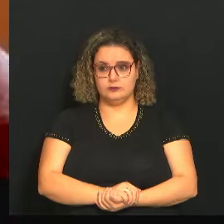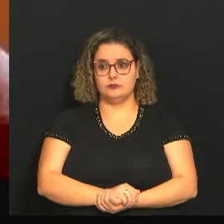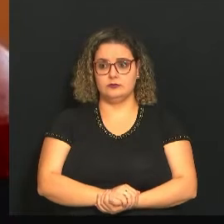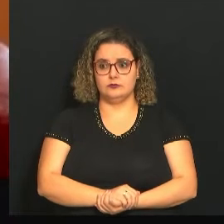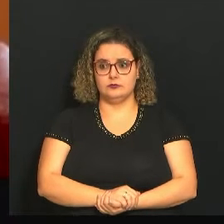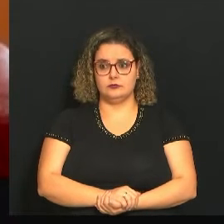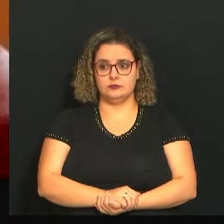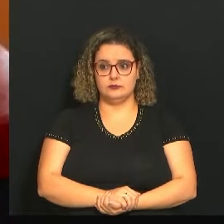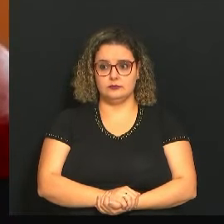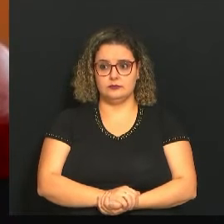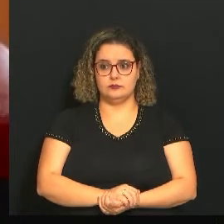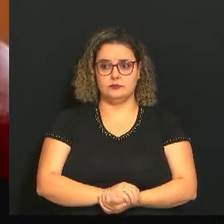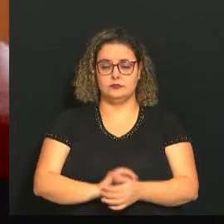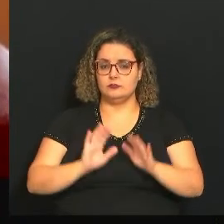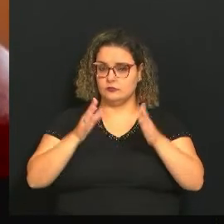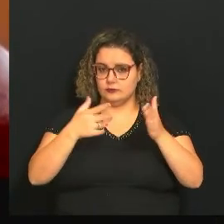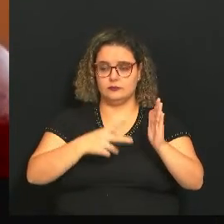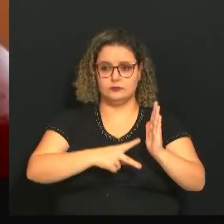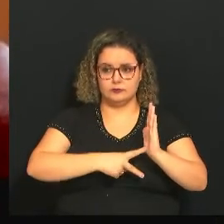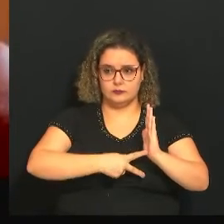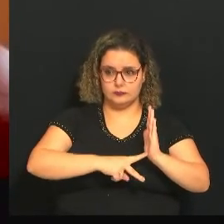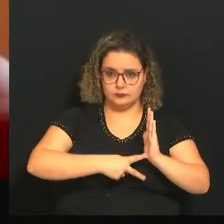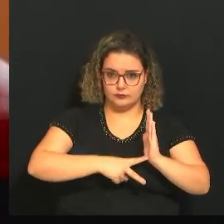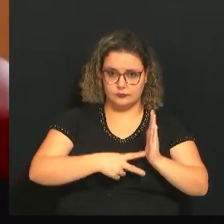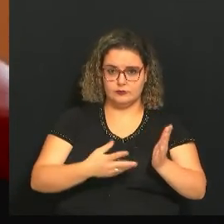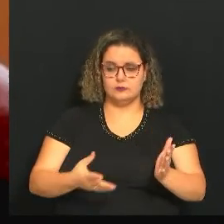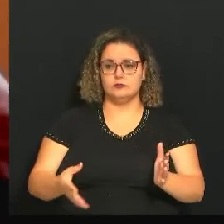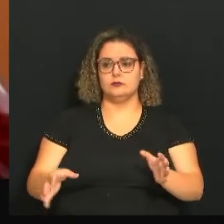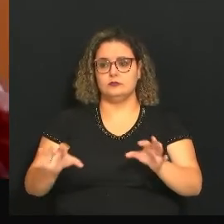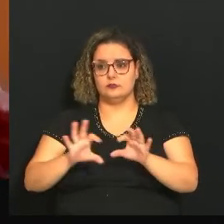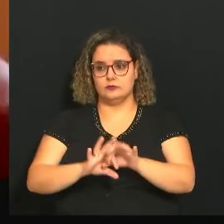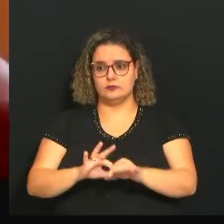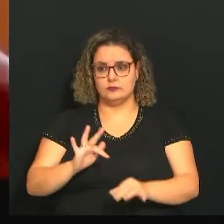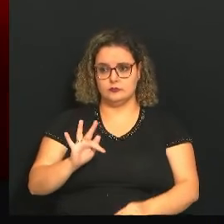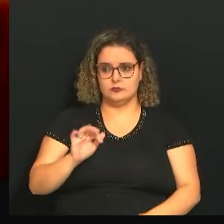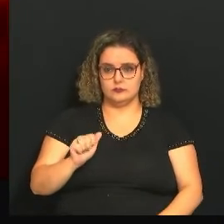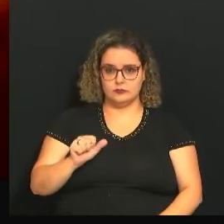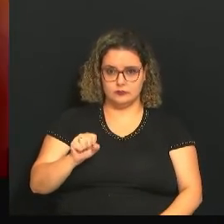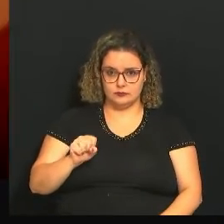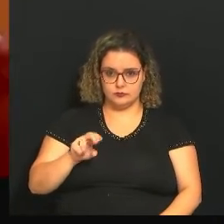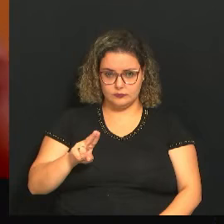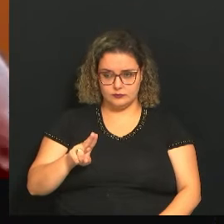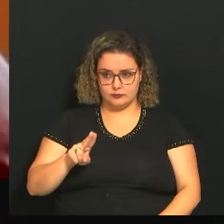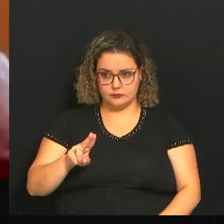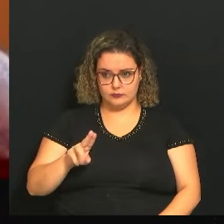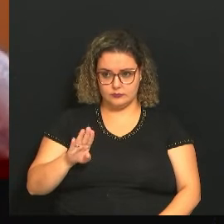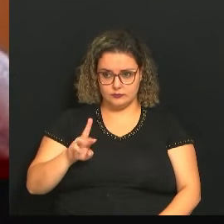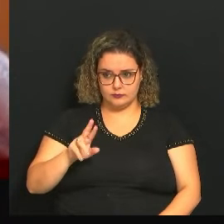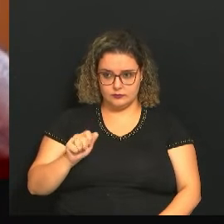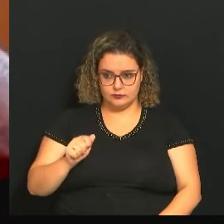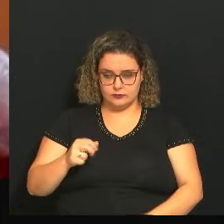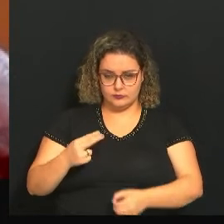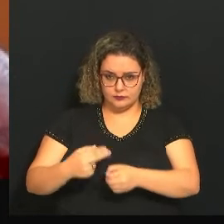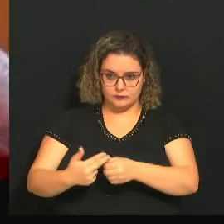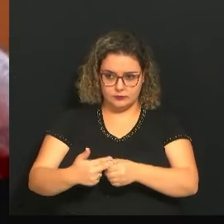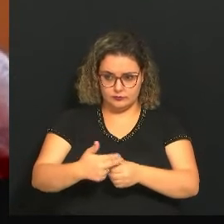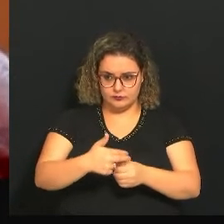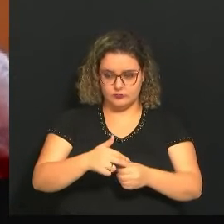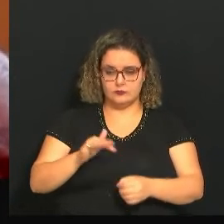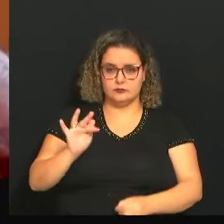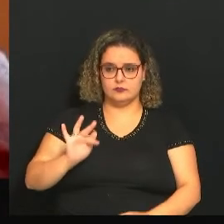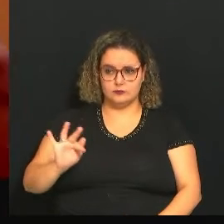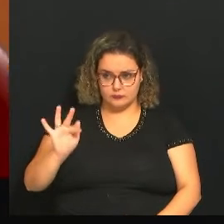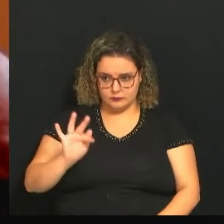centrais sindicais, nós somos filiados à FASUBRA, lá no sindicato da Unicamp, né, que é a Federação de Universidade